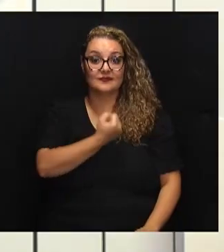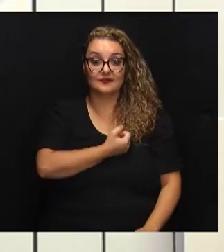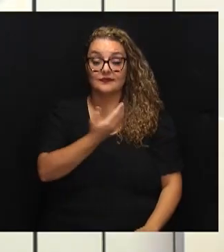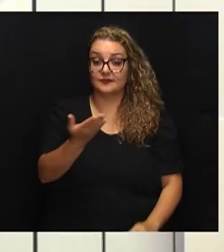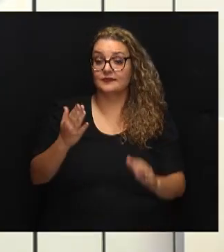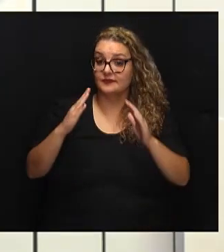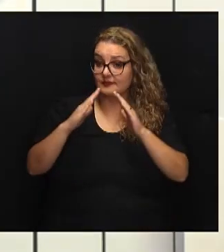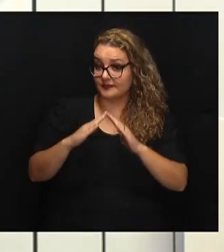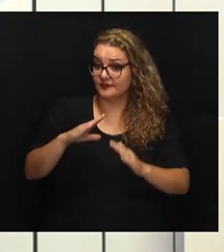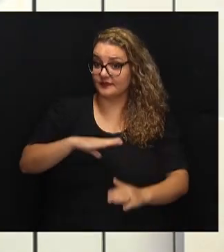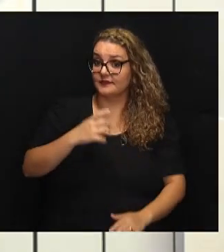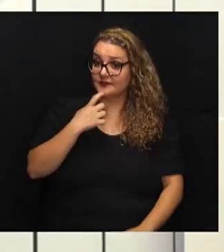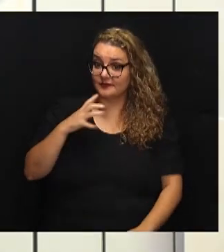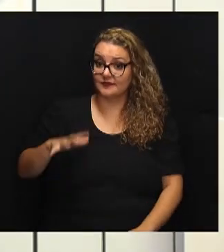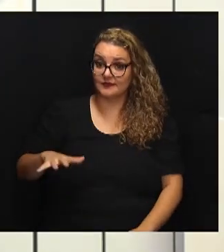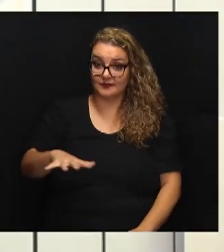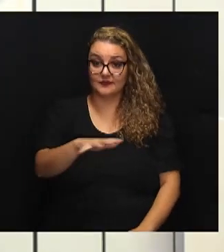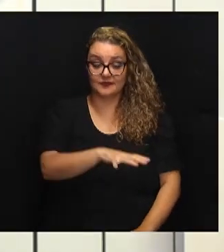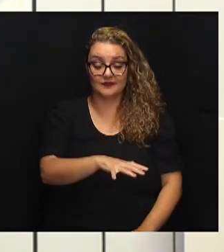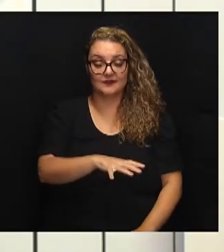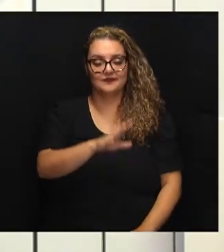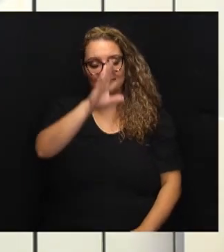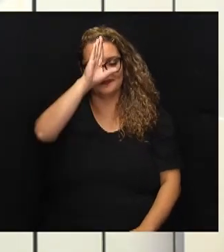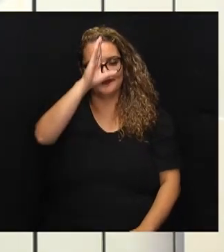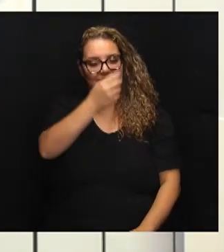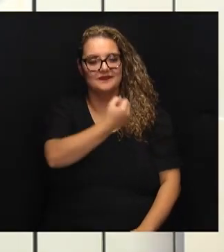de Campinas e região, pode ir direto no